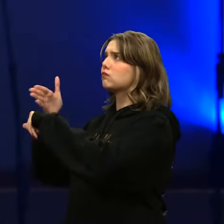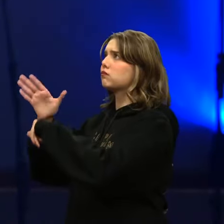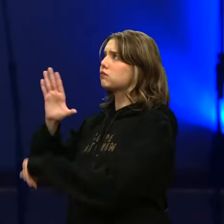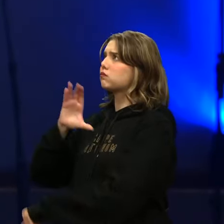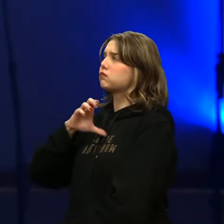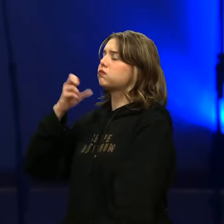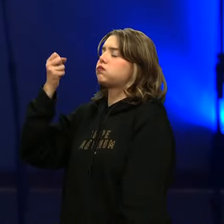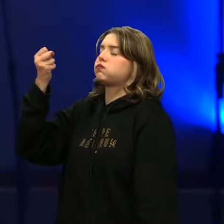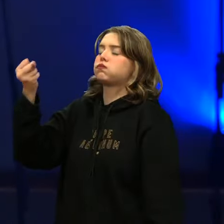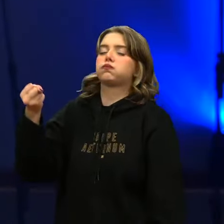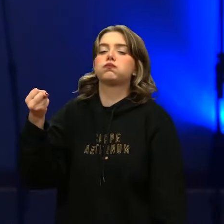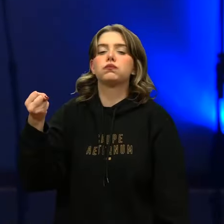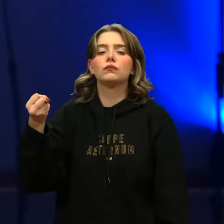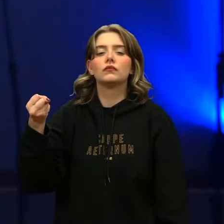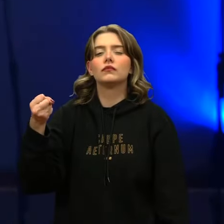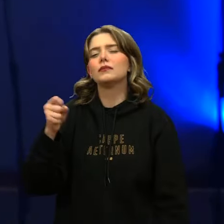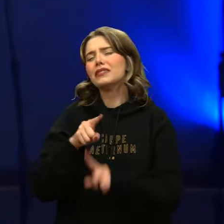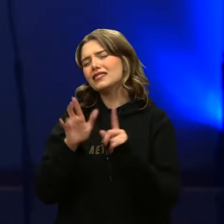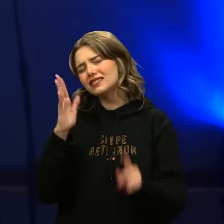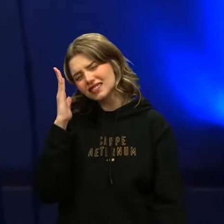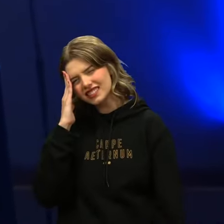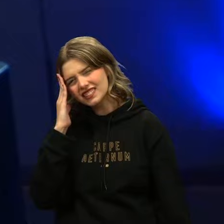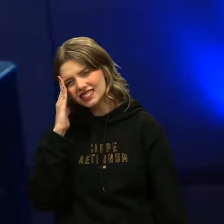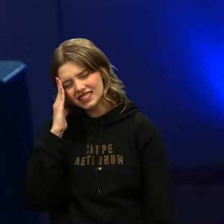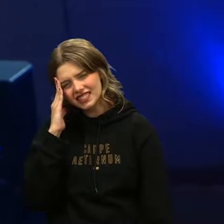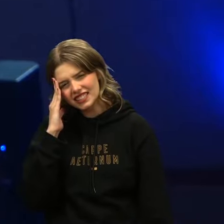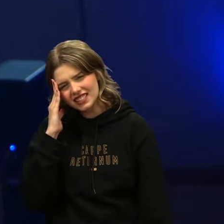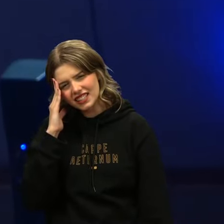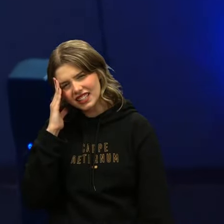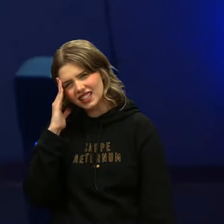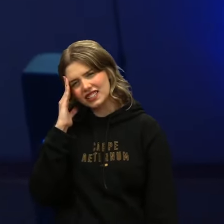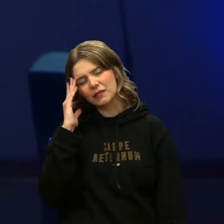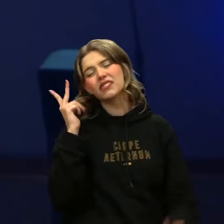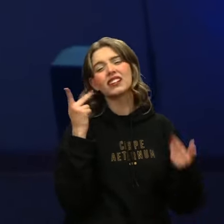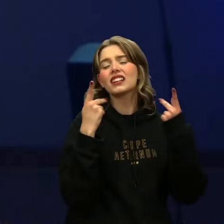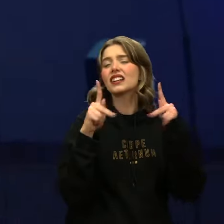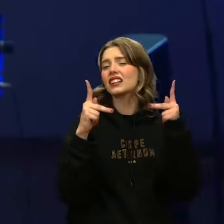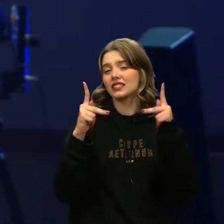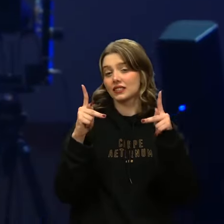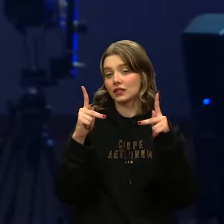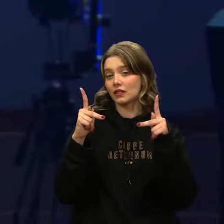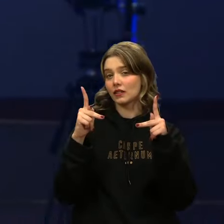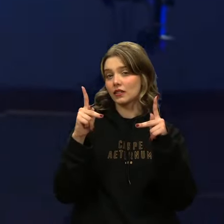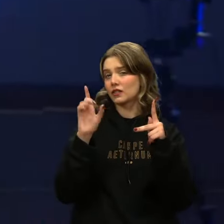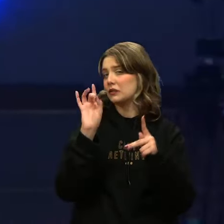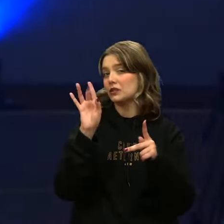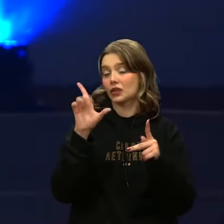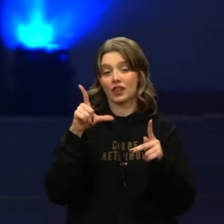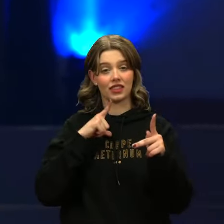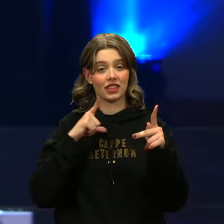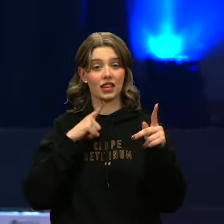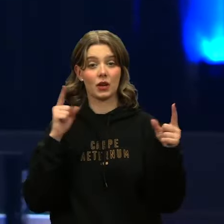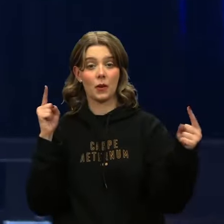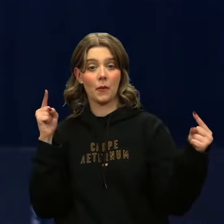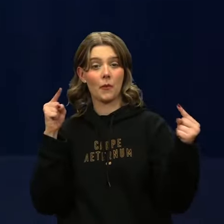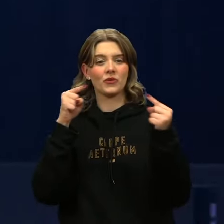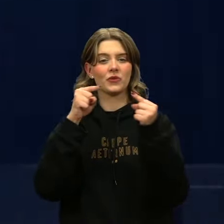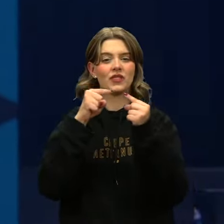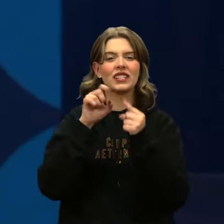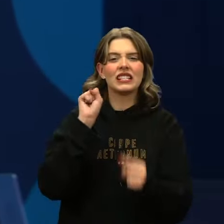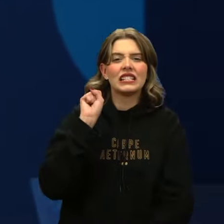confiança. Mas sabe, essa mensagem vai fazer sentido. Você só vai poder ter essa confiança